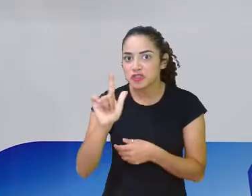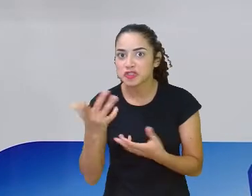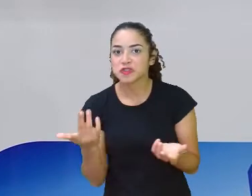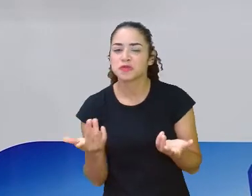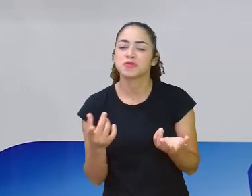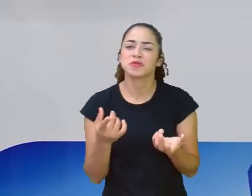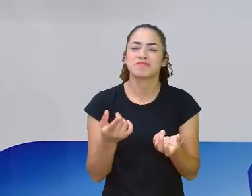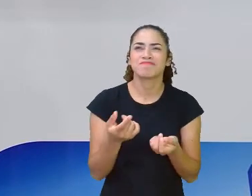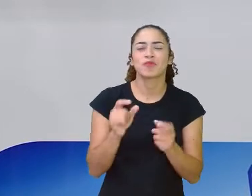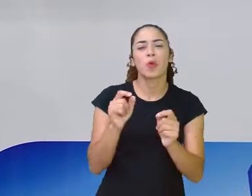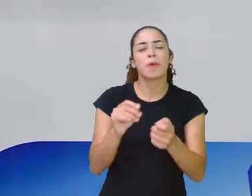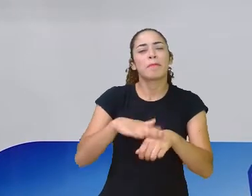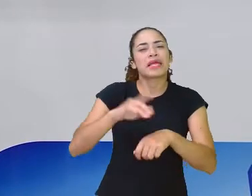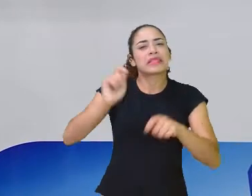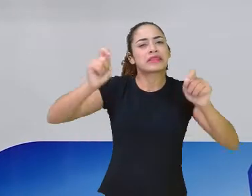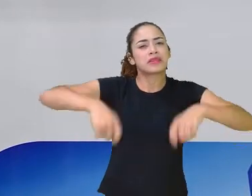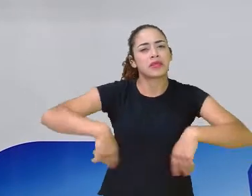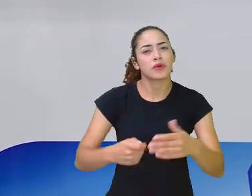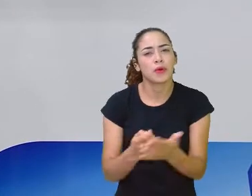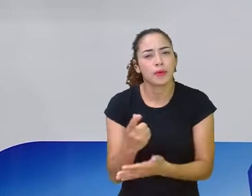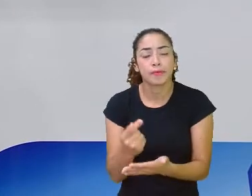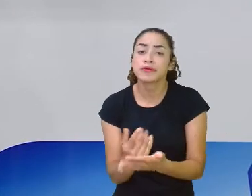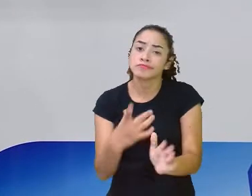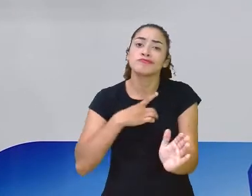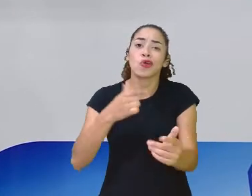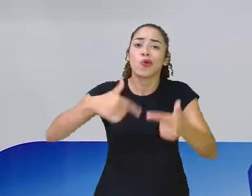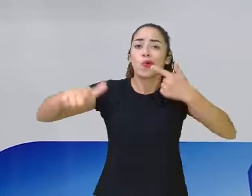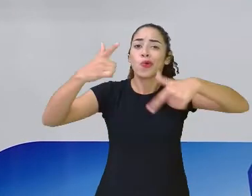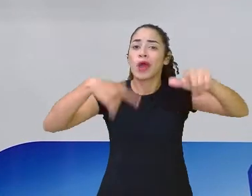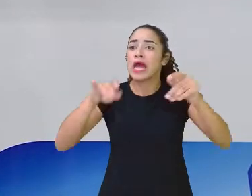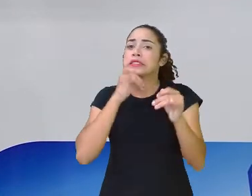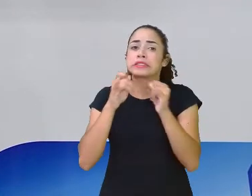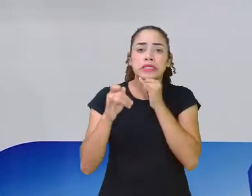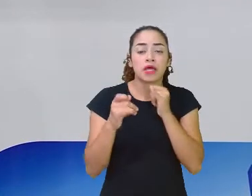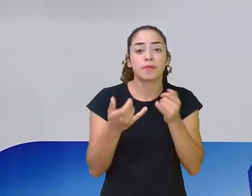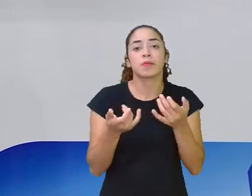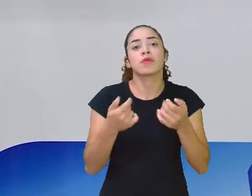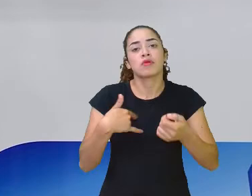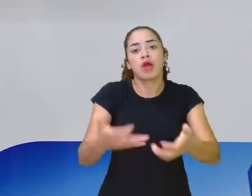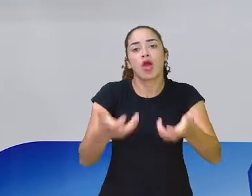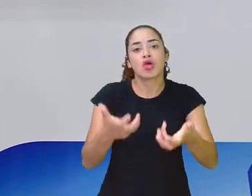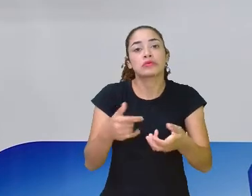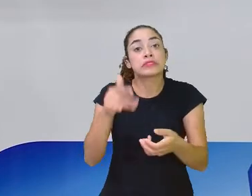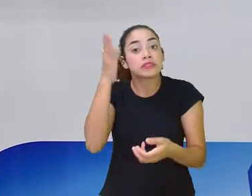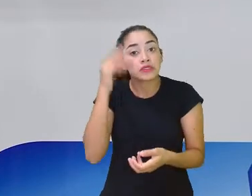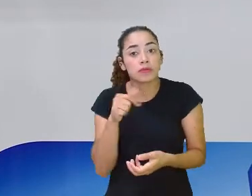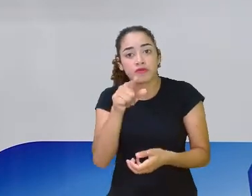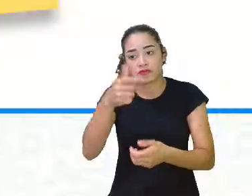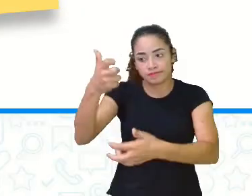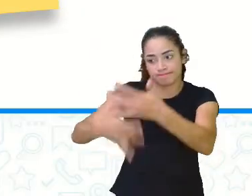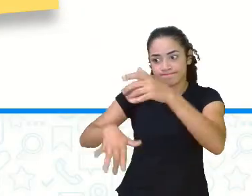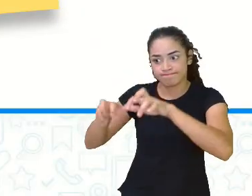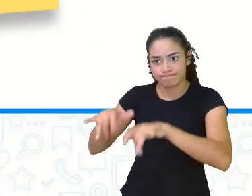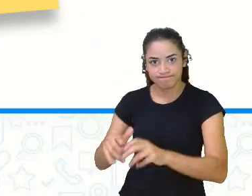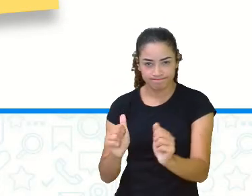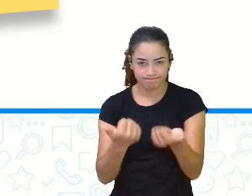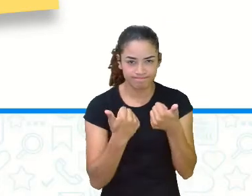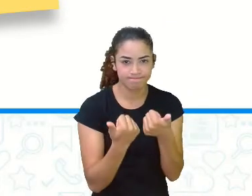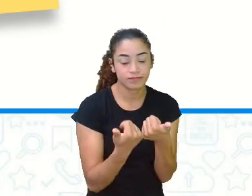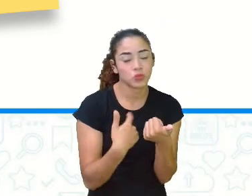gente pode comprar também? Tem outros exemplos e eu quero ouvir de vocês aí no chat, tá certo? Quando a gente fala